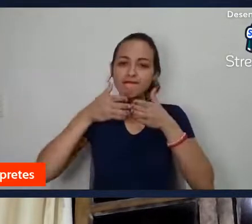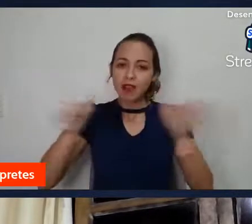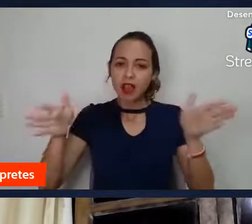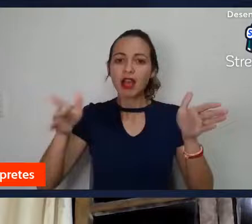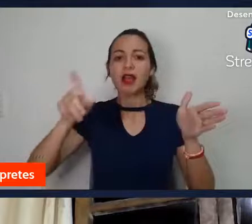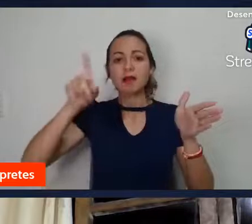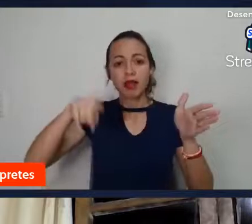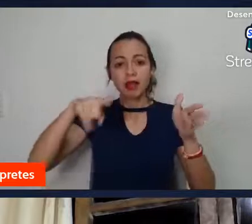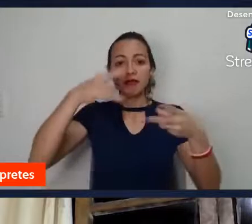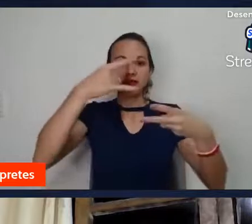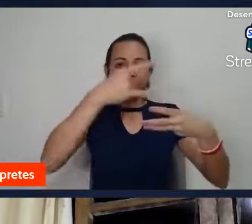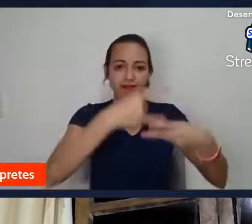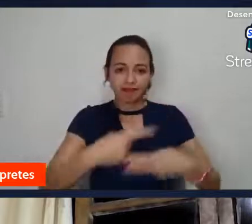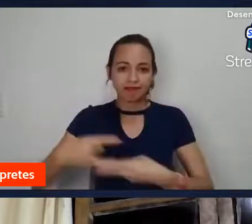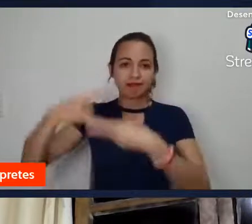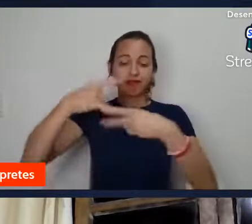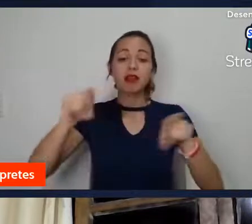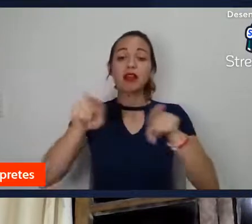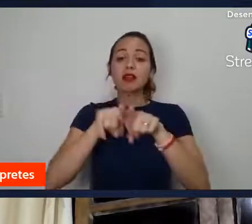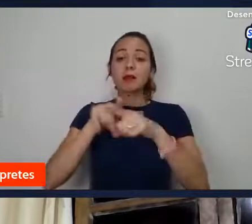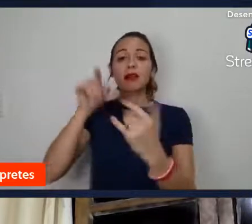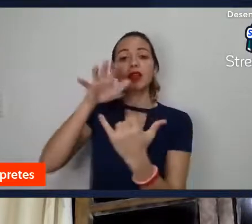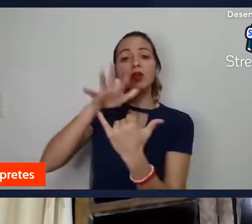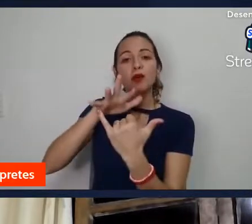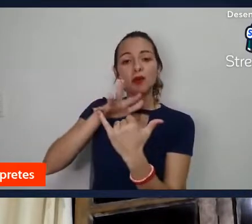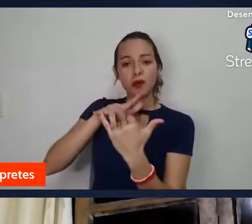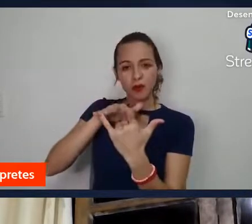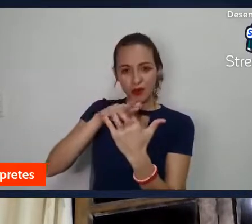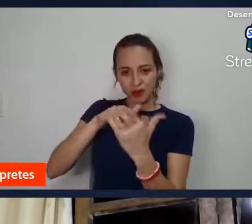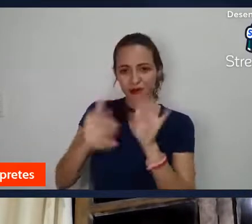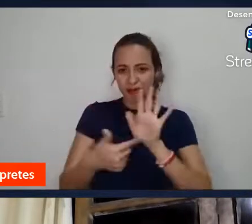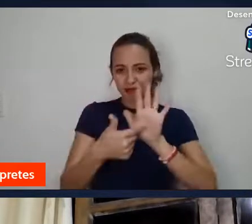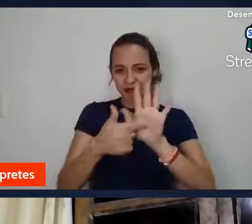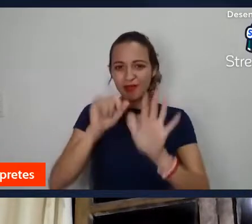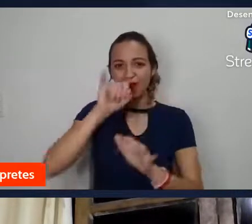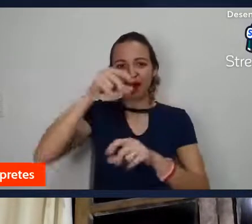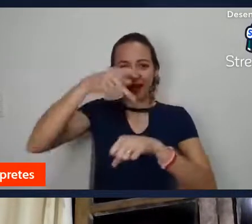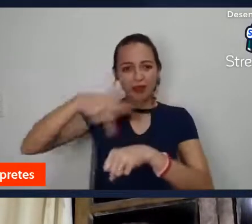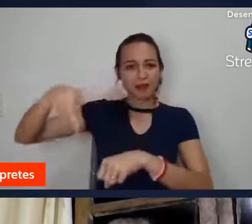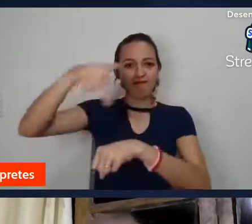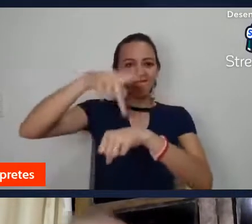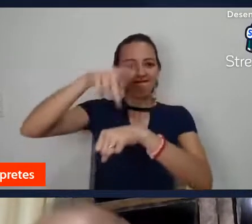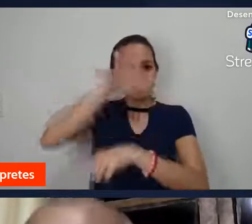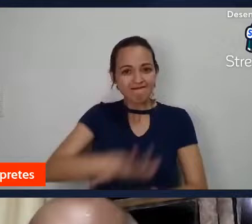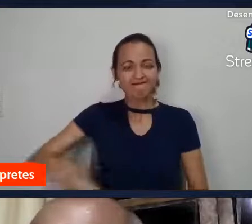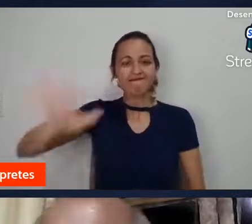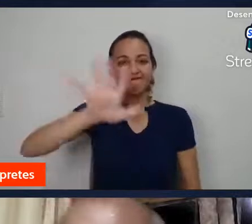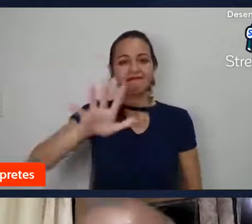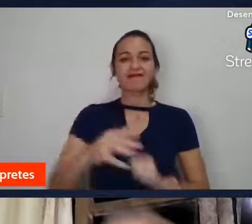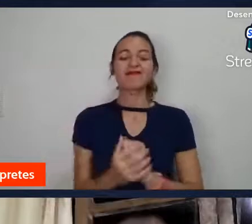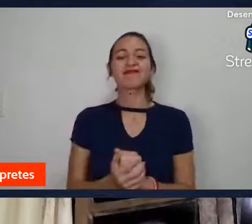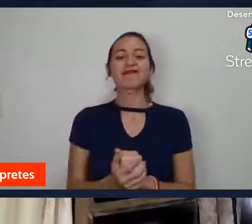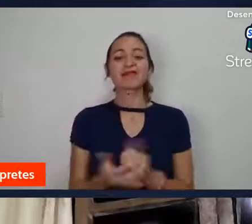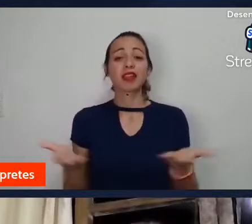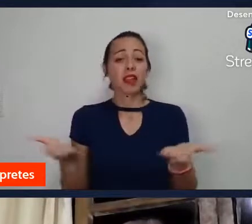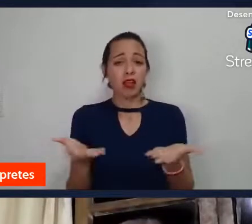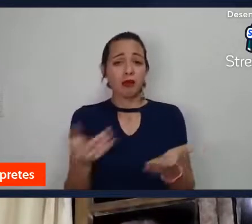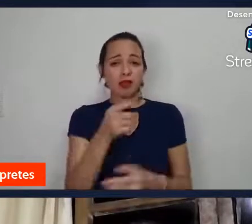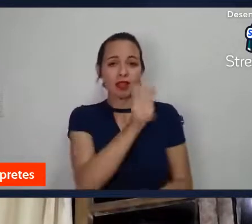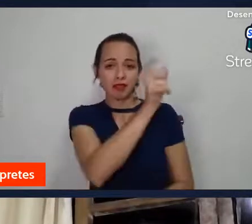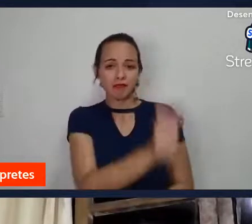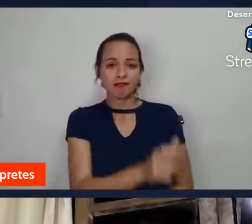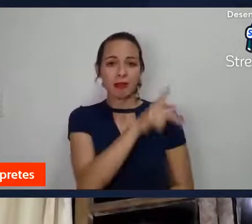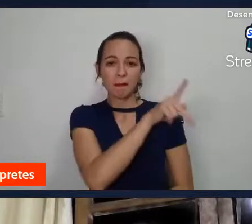canais aí do YouTube, por todo o país. Nós estamos aqui com a professora Andréia Grijó,